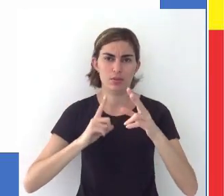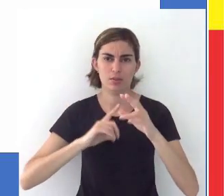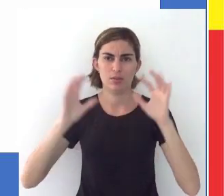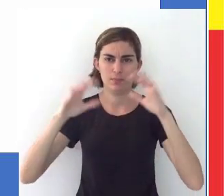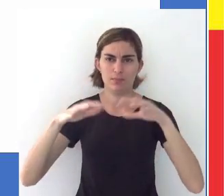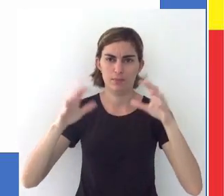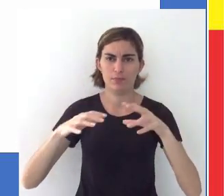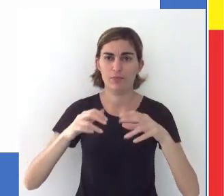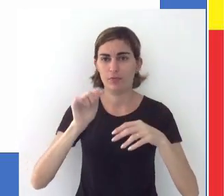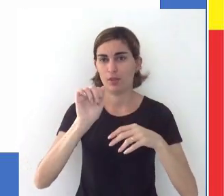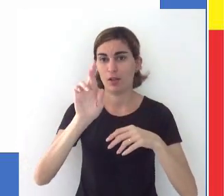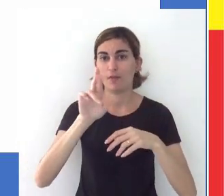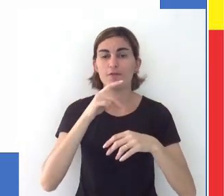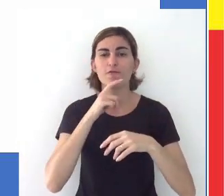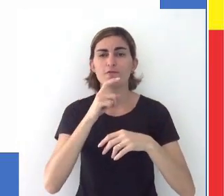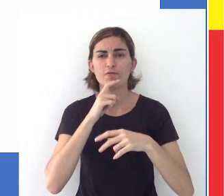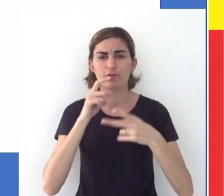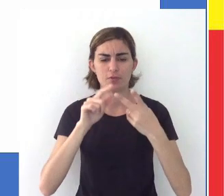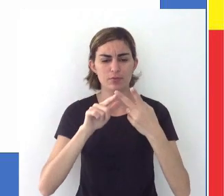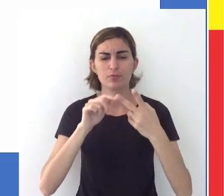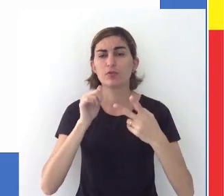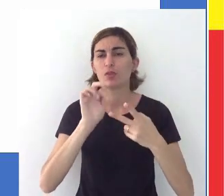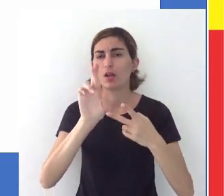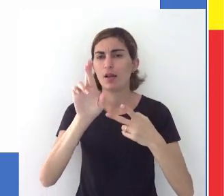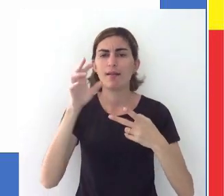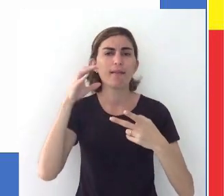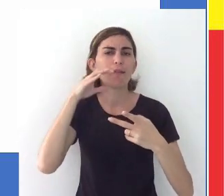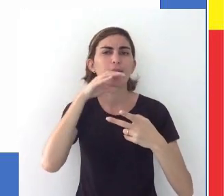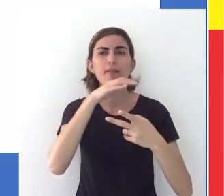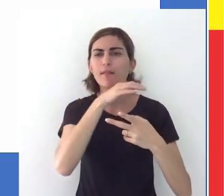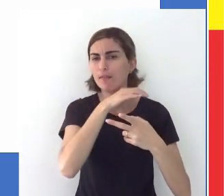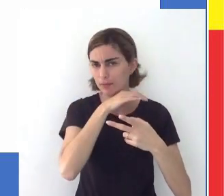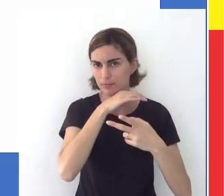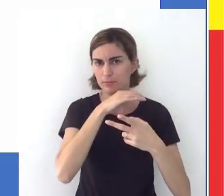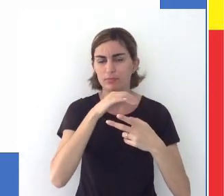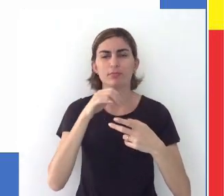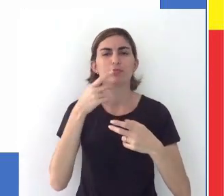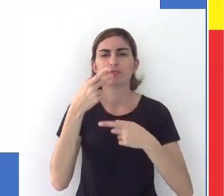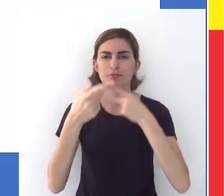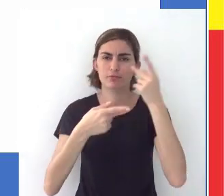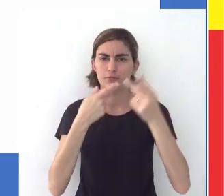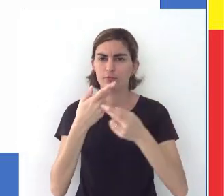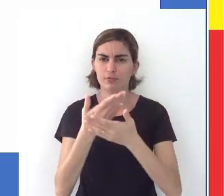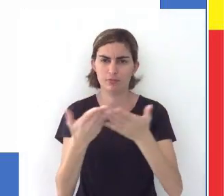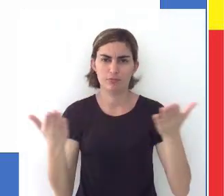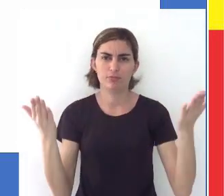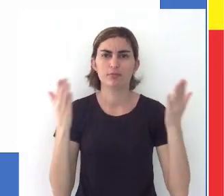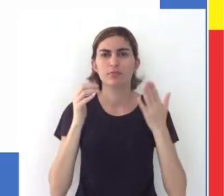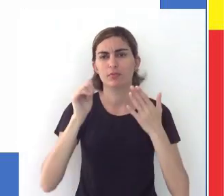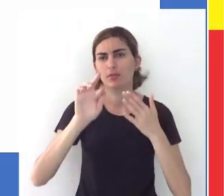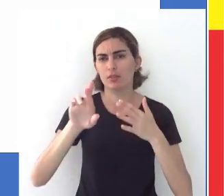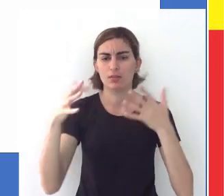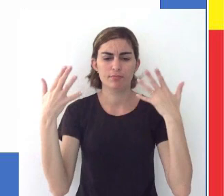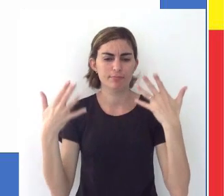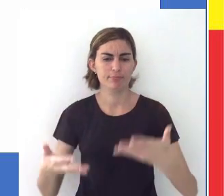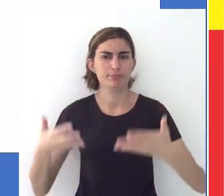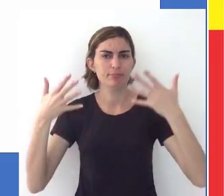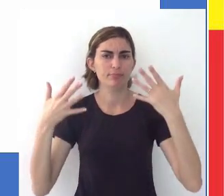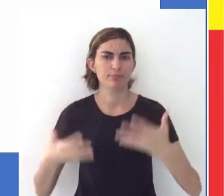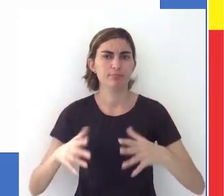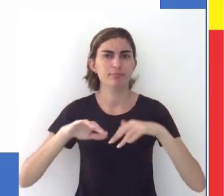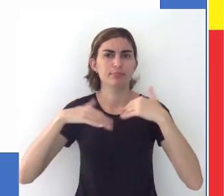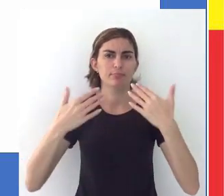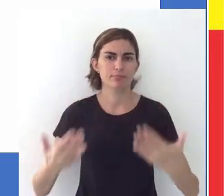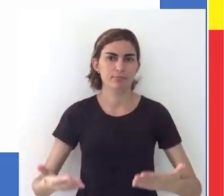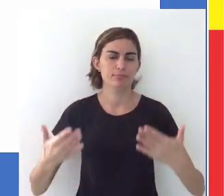vai ter a presença do ar frio e a presença também do ar quente. Tá? O ar quente, como eu falei para vocês, é um ar mais leve.